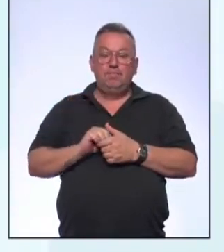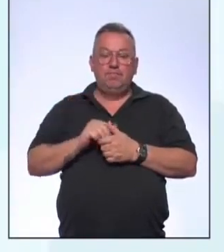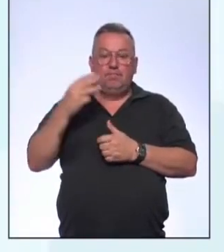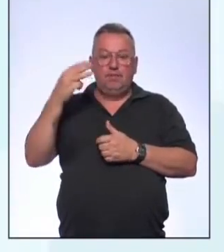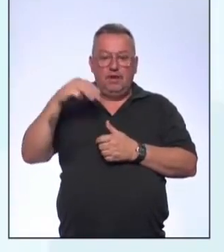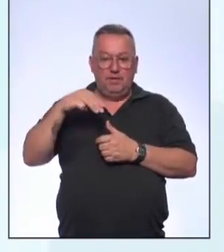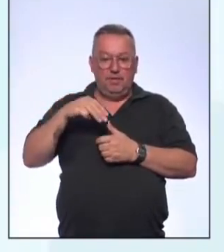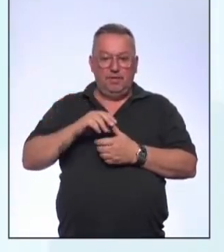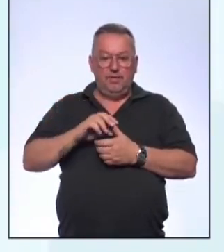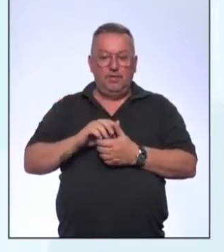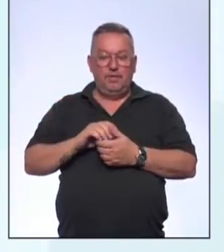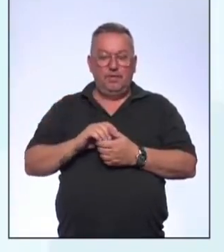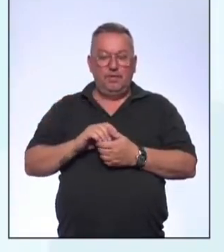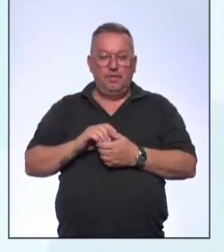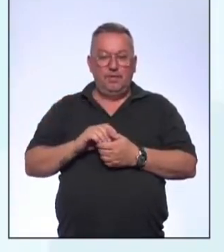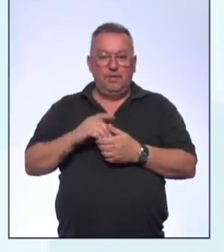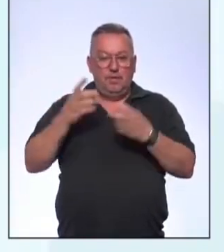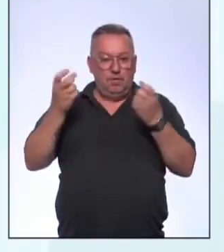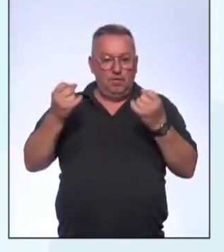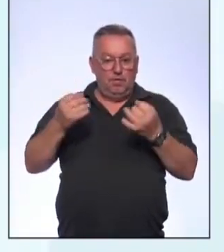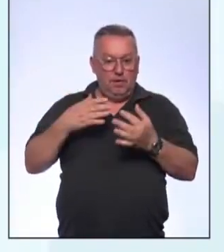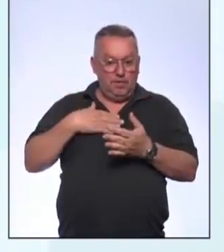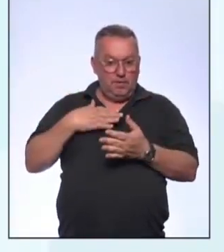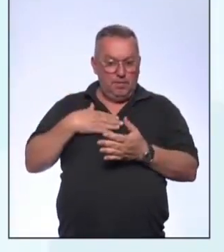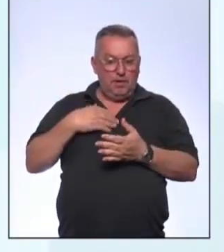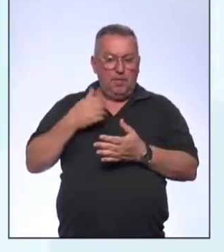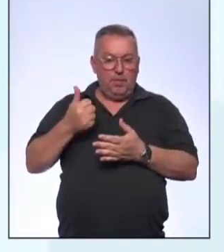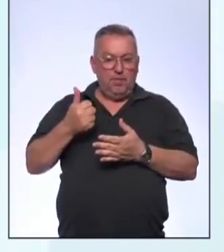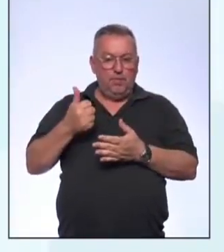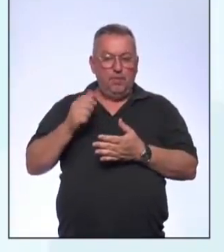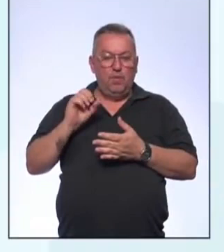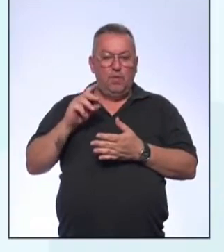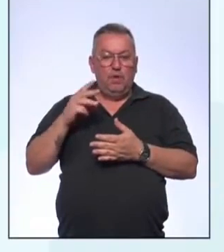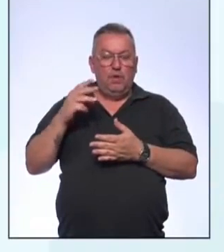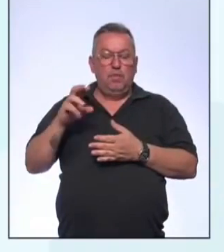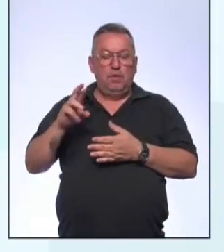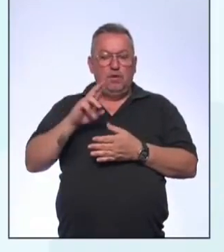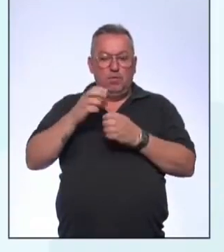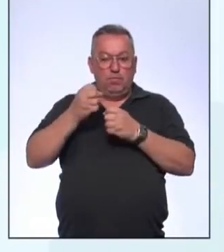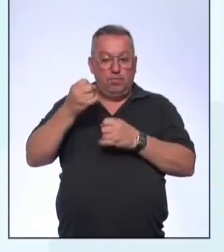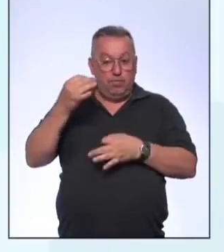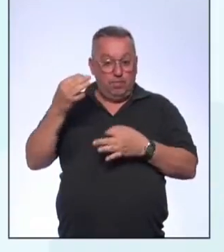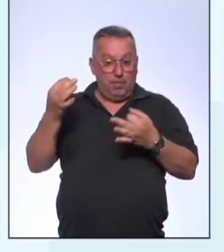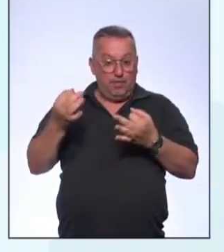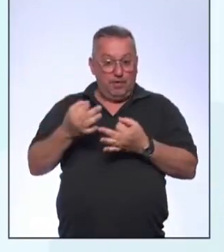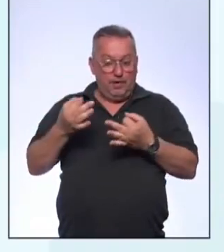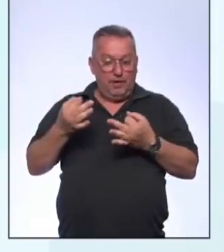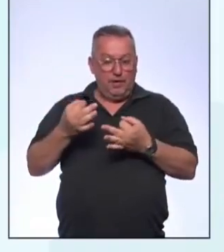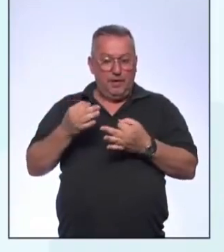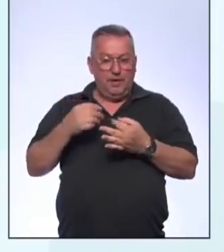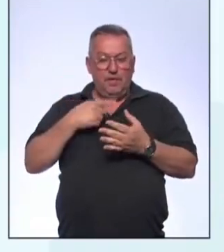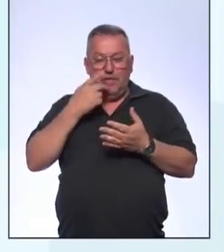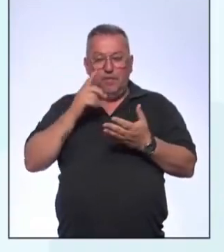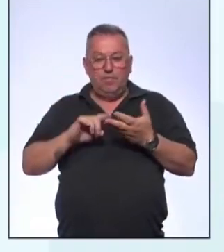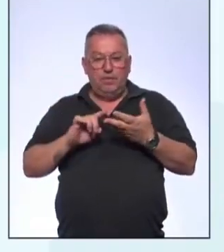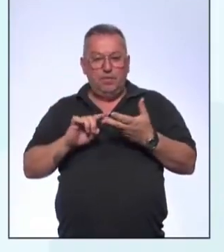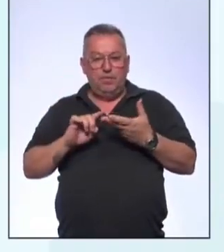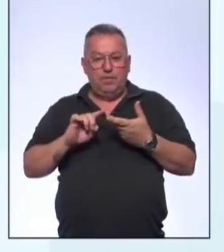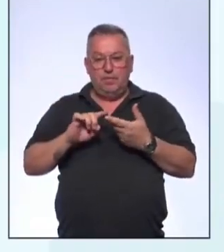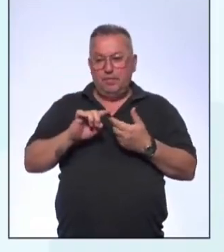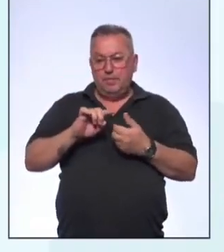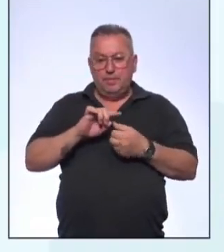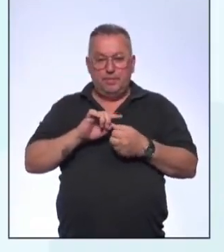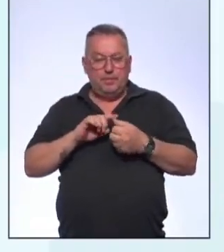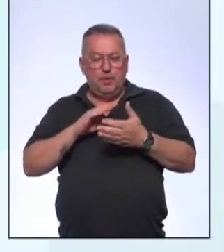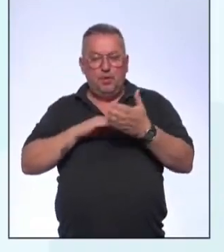3 minutinhos. Em cima de toda essa explicação que eu dei, o que são glândulas? Pode ser uma resposta bem completinha, hein? Pode falar o que ela é glândula, o que ela secreta, qual